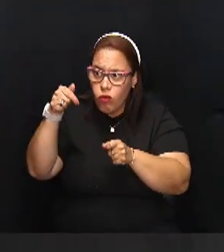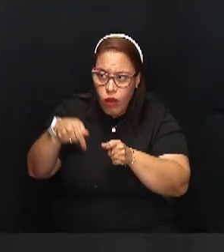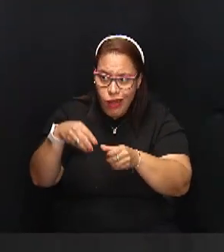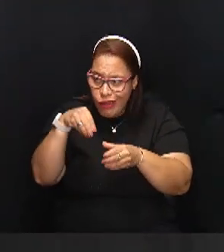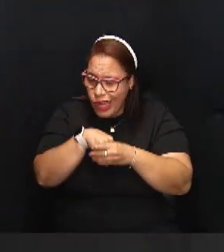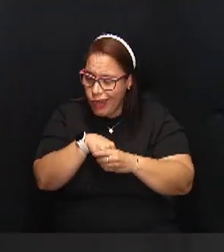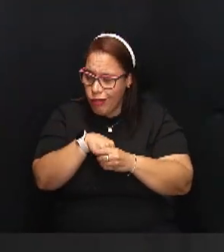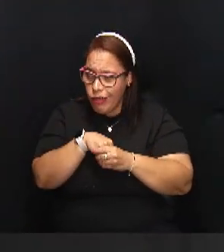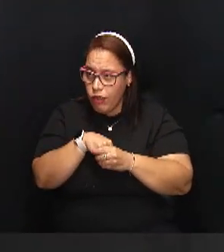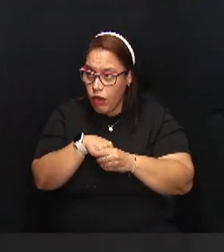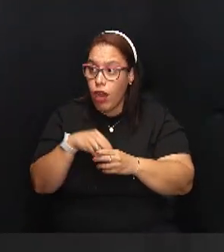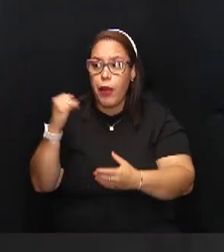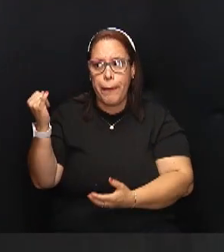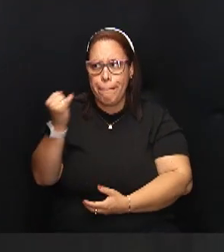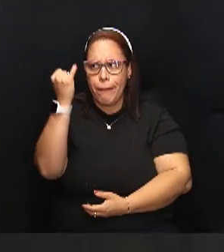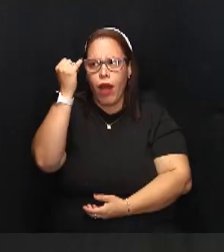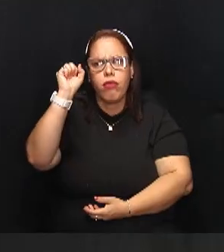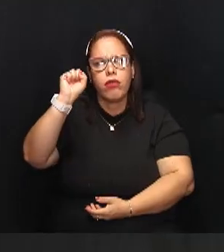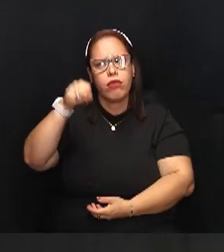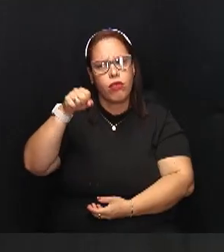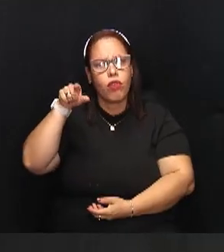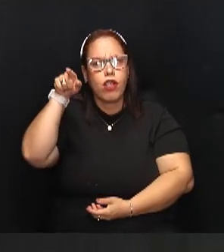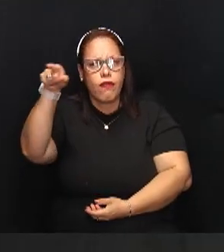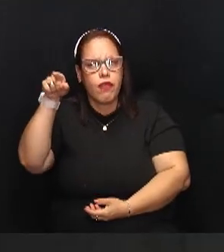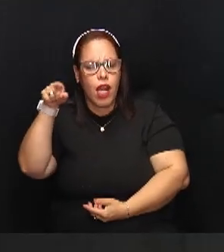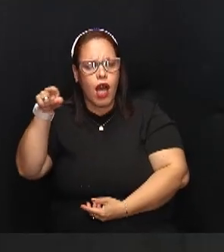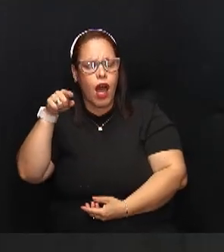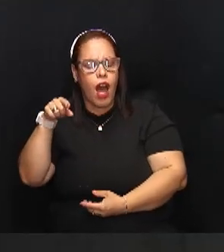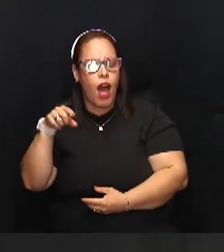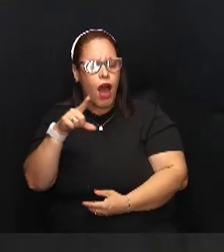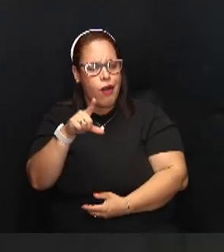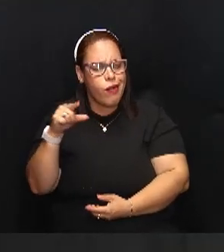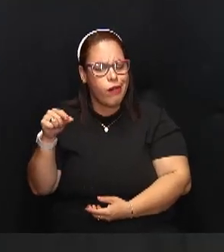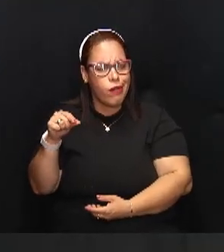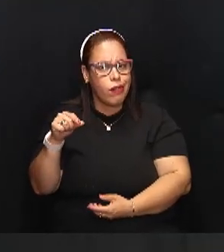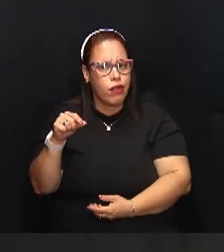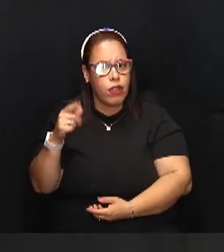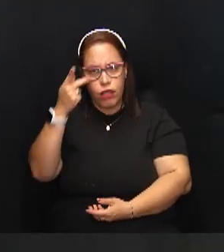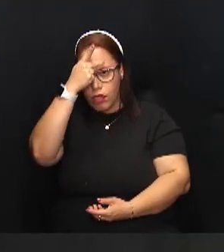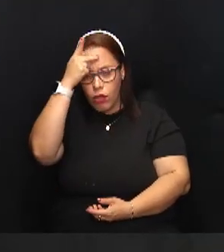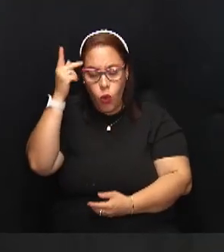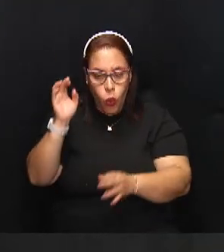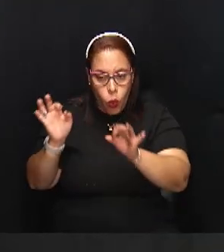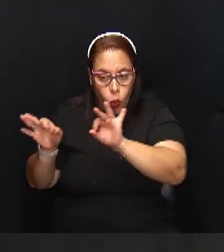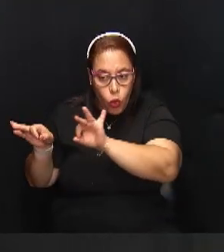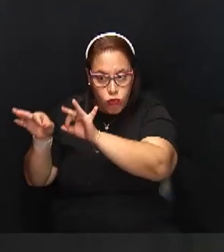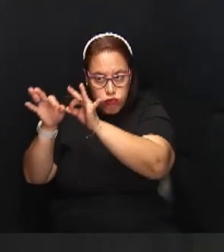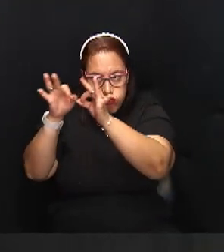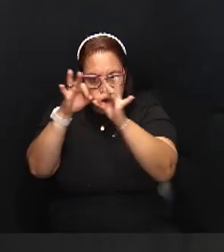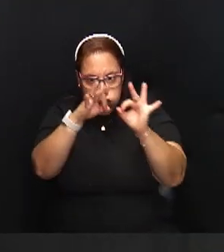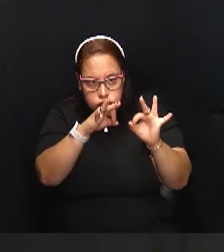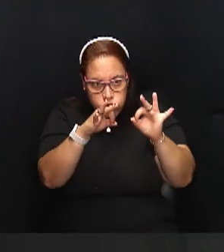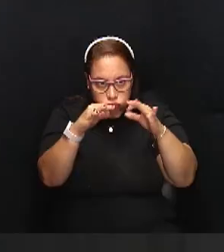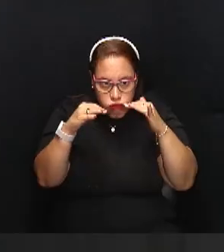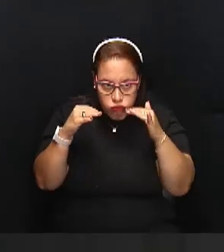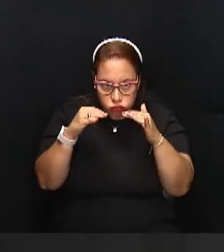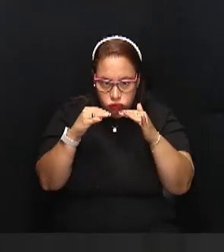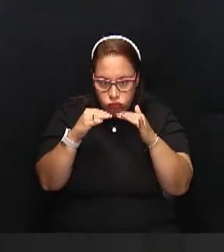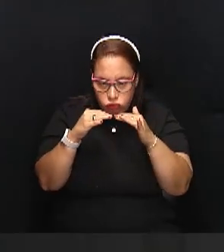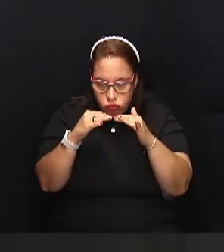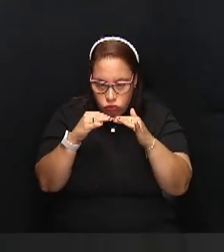dentro importa. O que você faz lá fora, talvez outras pessoas estejam olhando. Se você tem aí